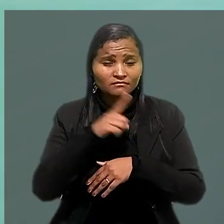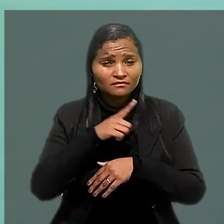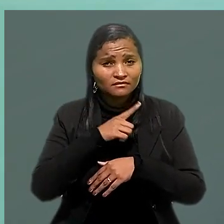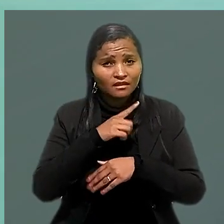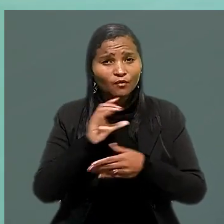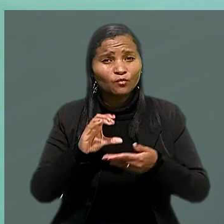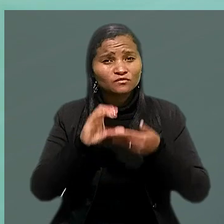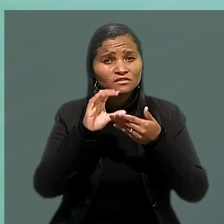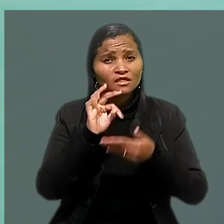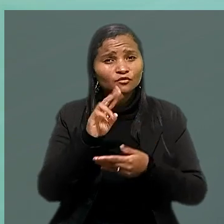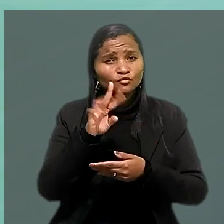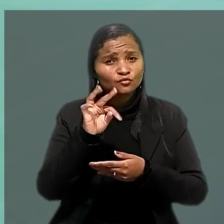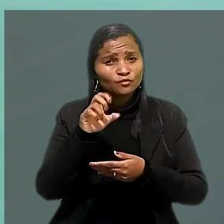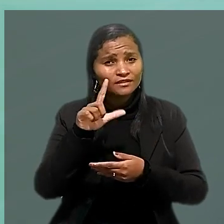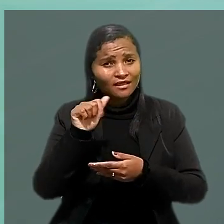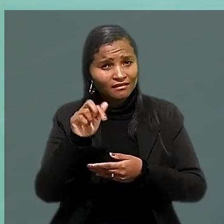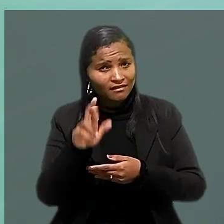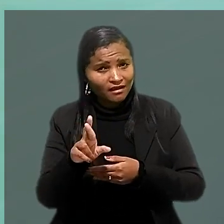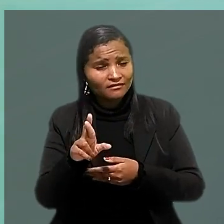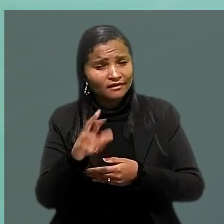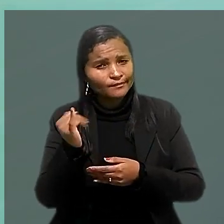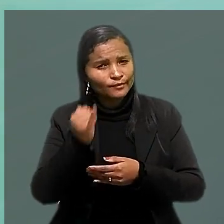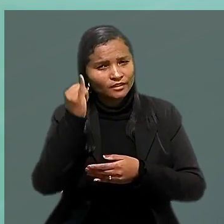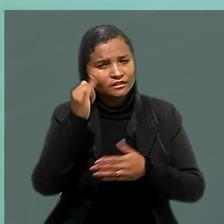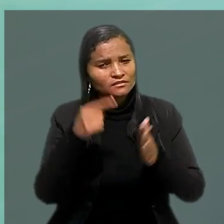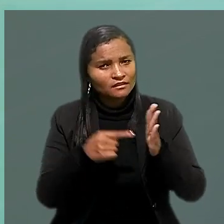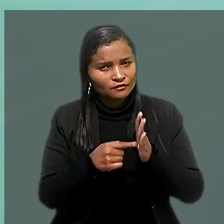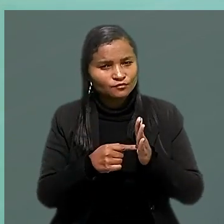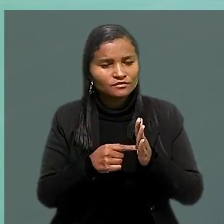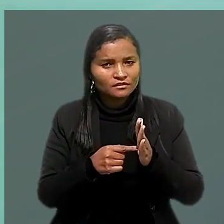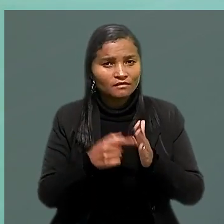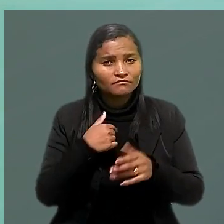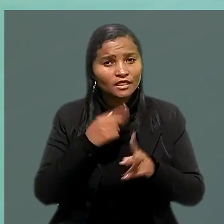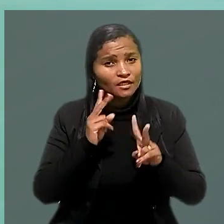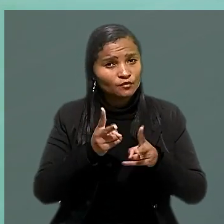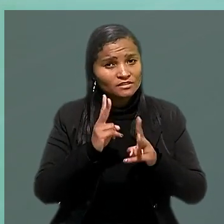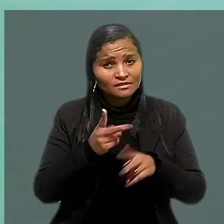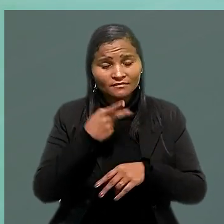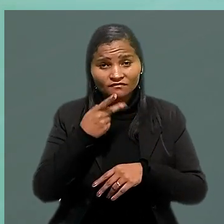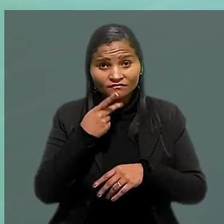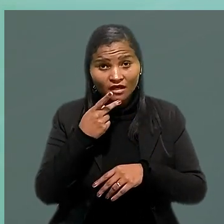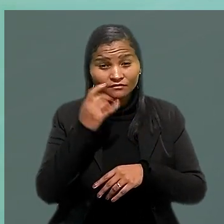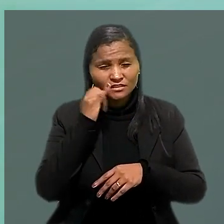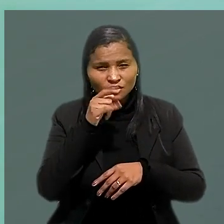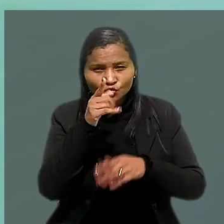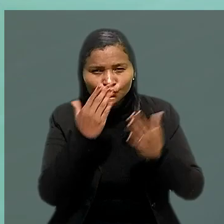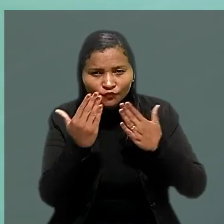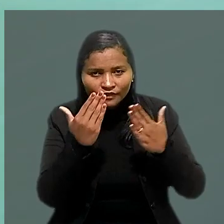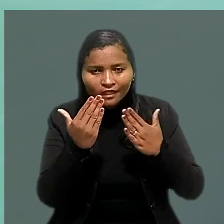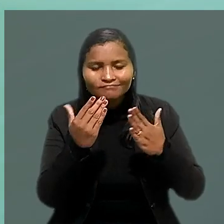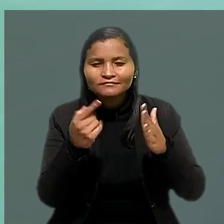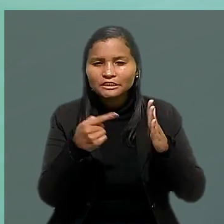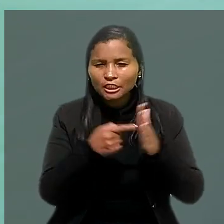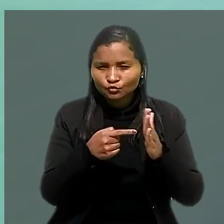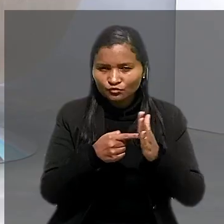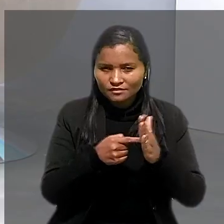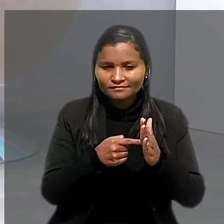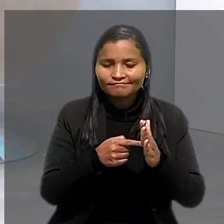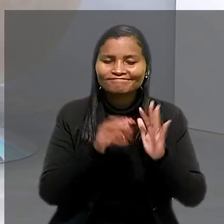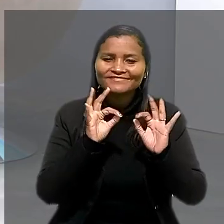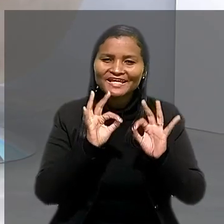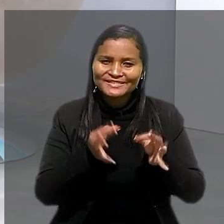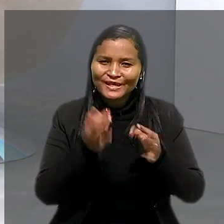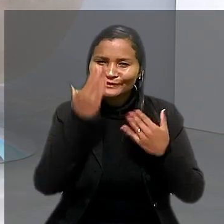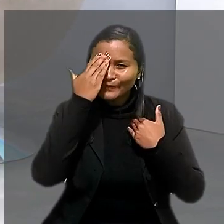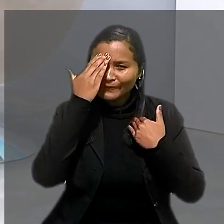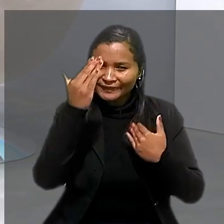temos os conselhos tutelares, enfim, é importante essa denúncia. E eu sempre digo, na dúvida, denuncie. Tá